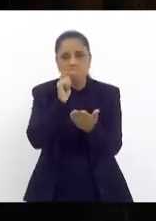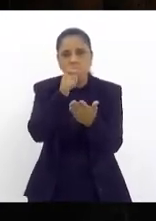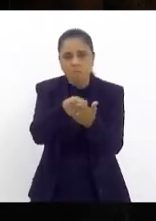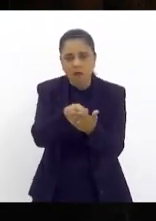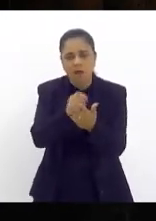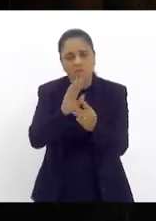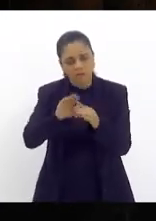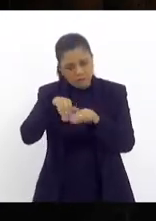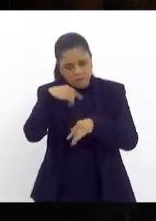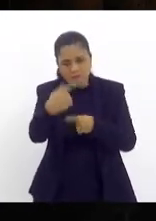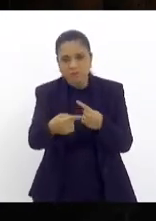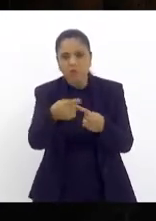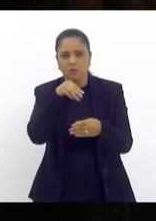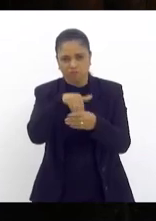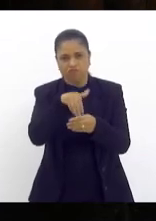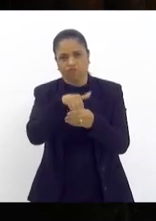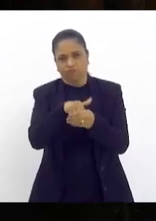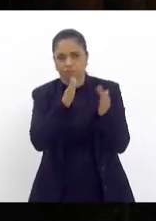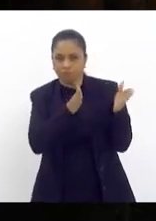eleitoral.